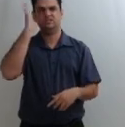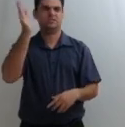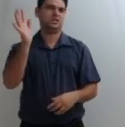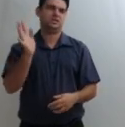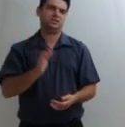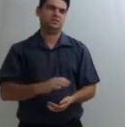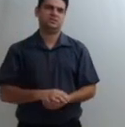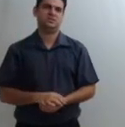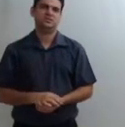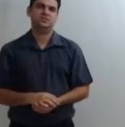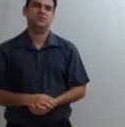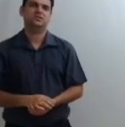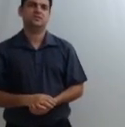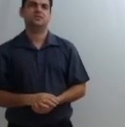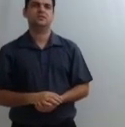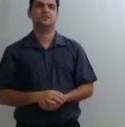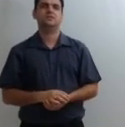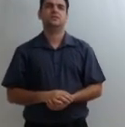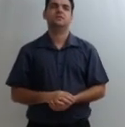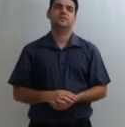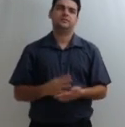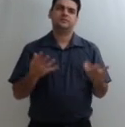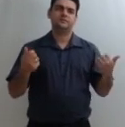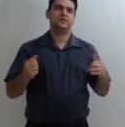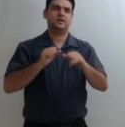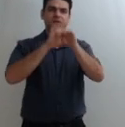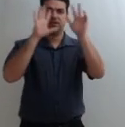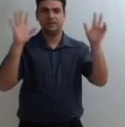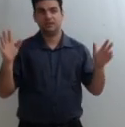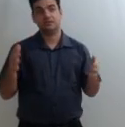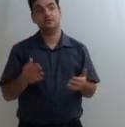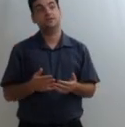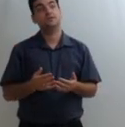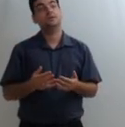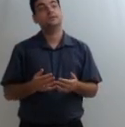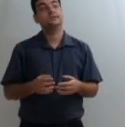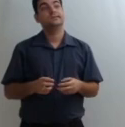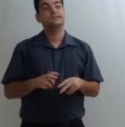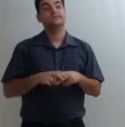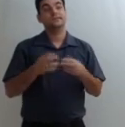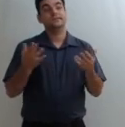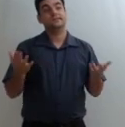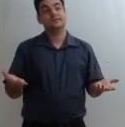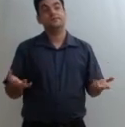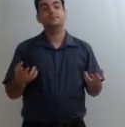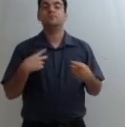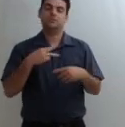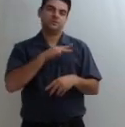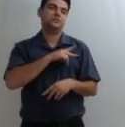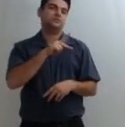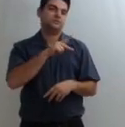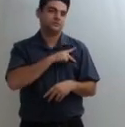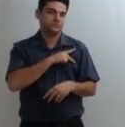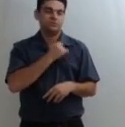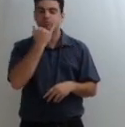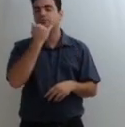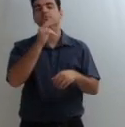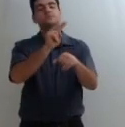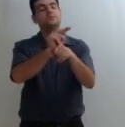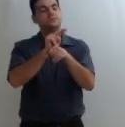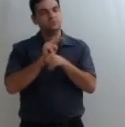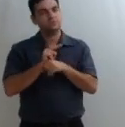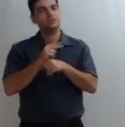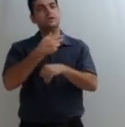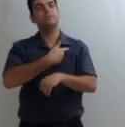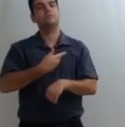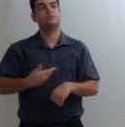aqui, reiterei, né, as razões da presente impetração, a Defensoria Pública de Minas Gerais vem, à presença